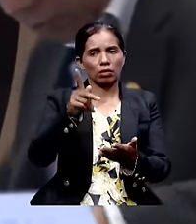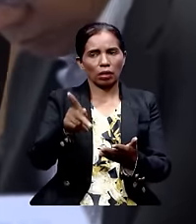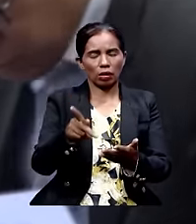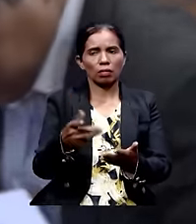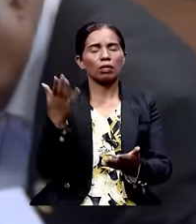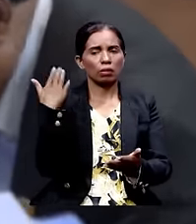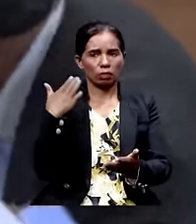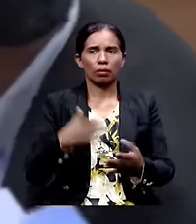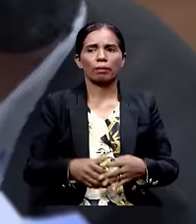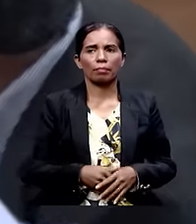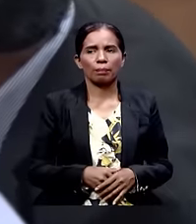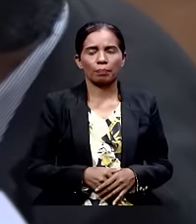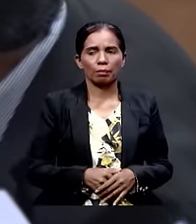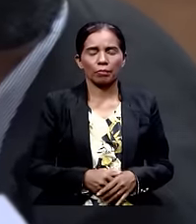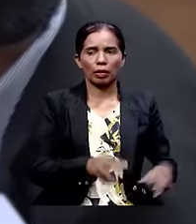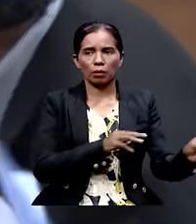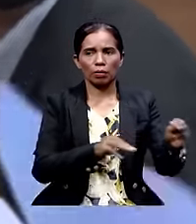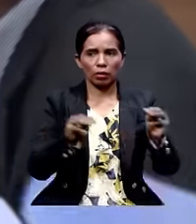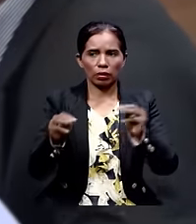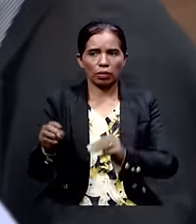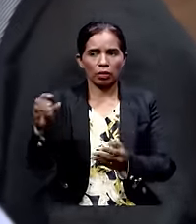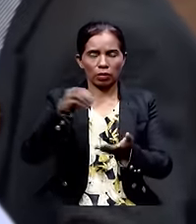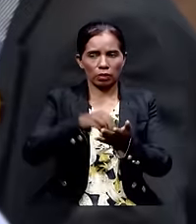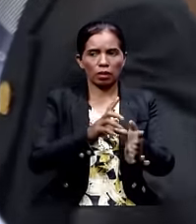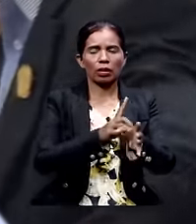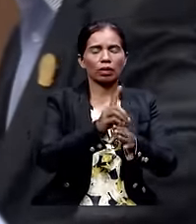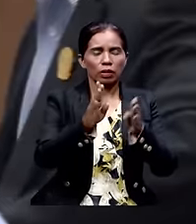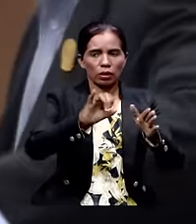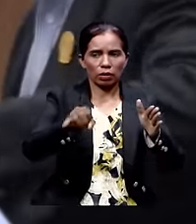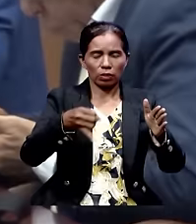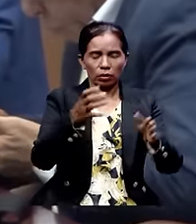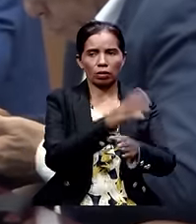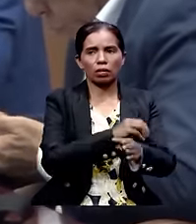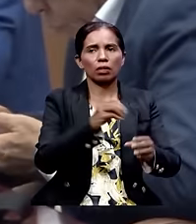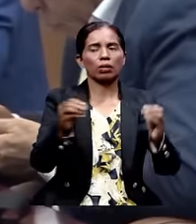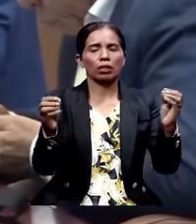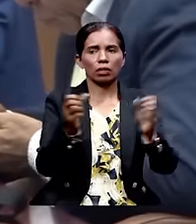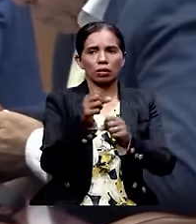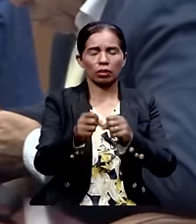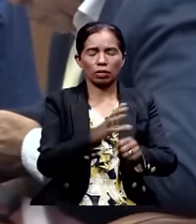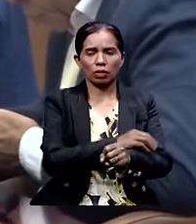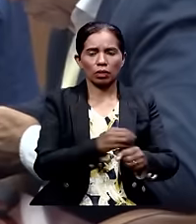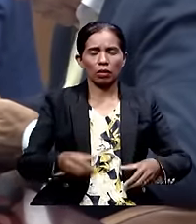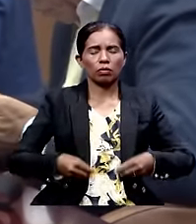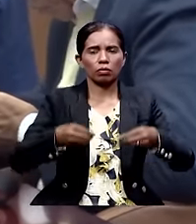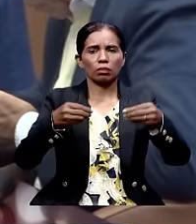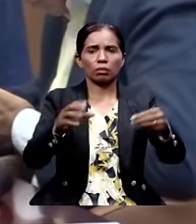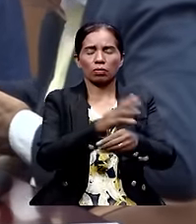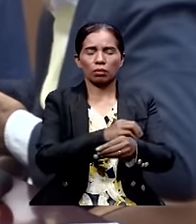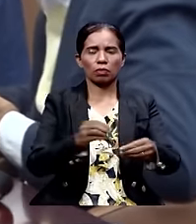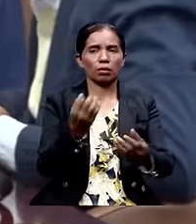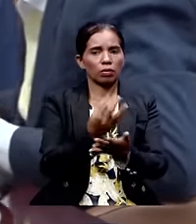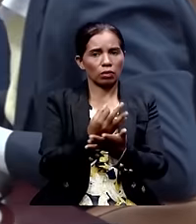SIRA. Mudança de ne se permite Direção-Geral, Tesouro, Concentra e Atribuição de Gestão Tesoureira